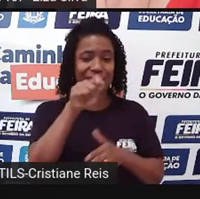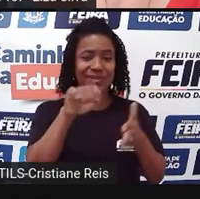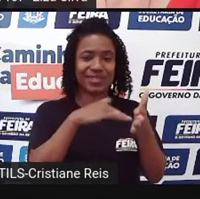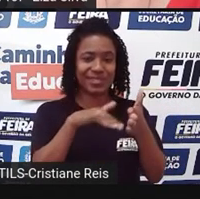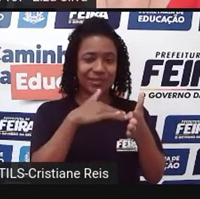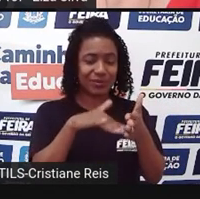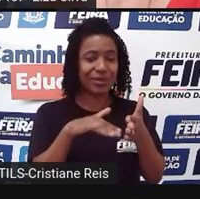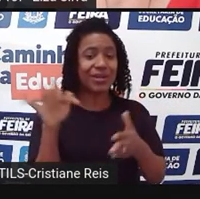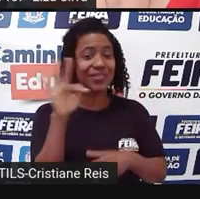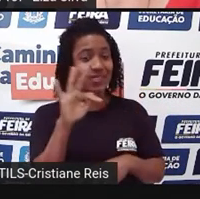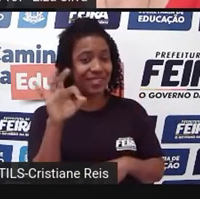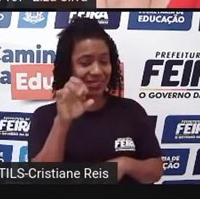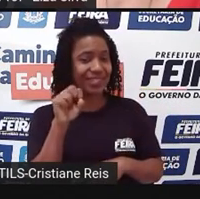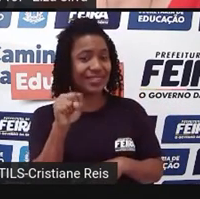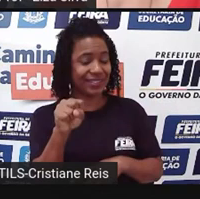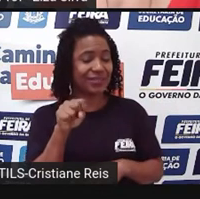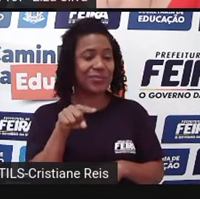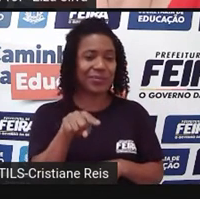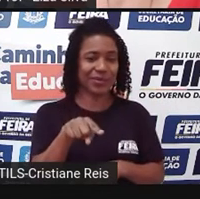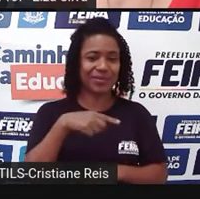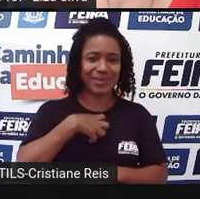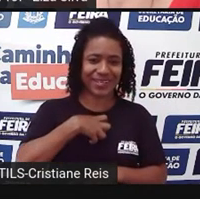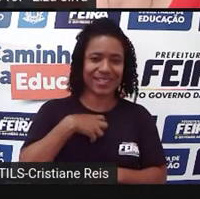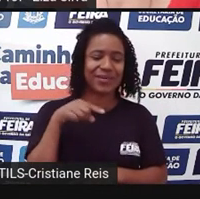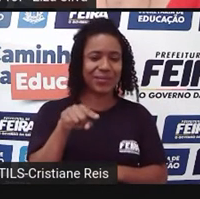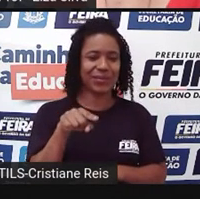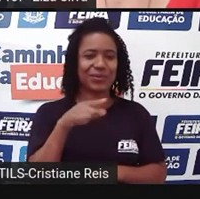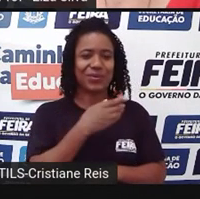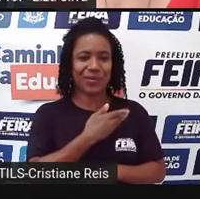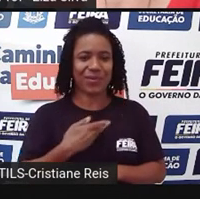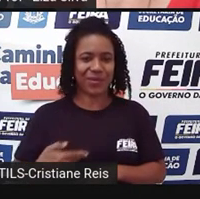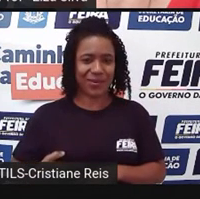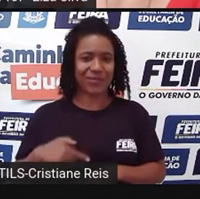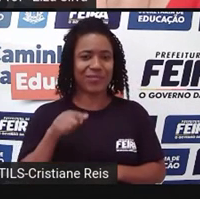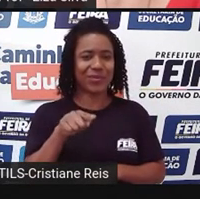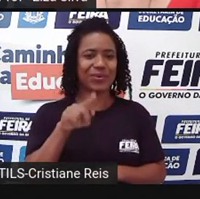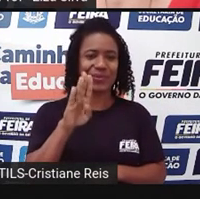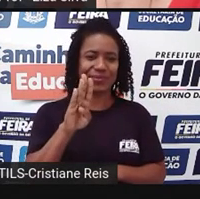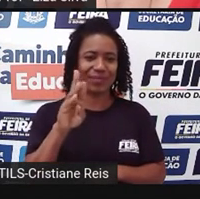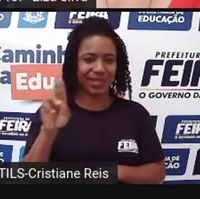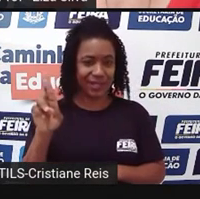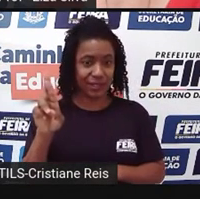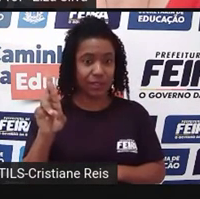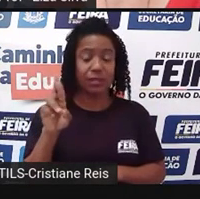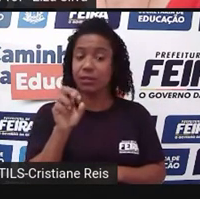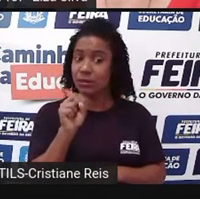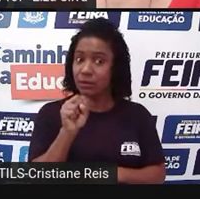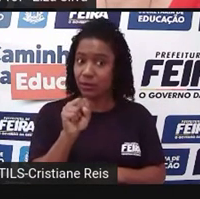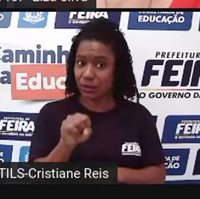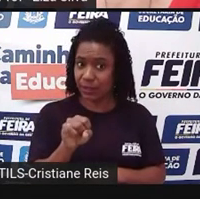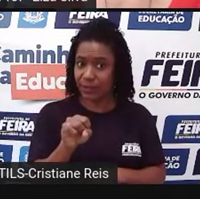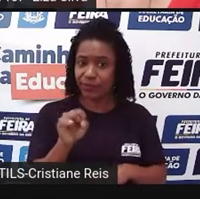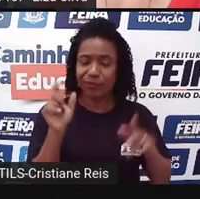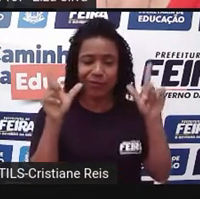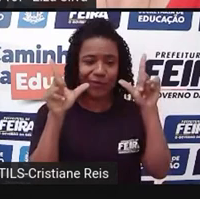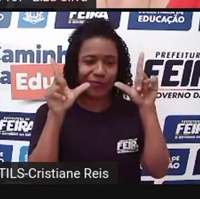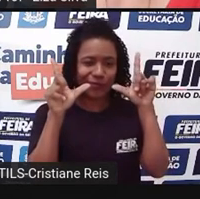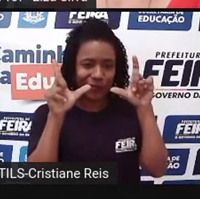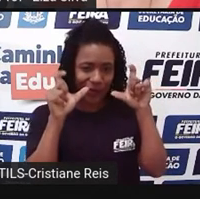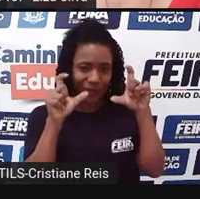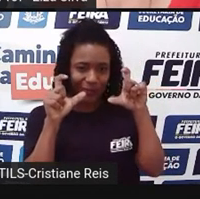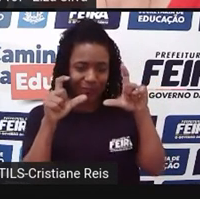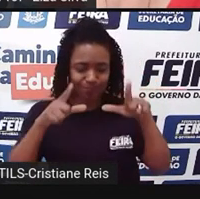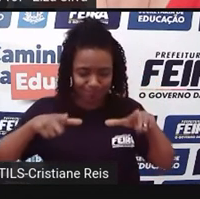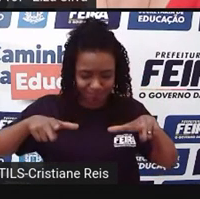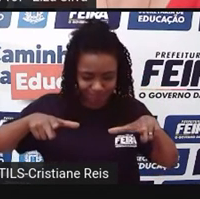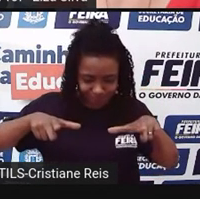finais@Seduc. Feira de Santana. Ba.gov.br se preferir mandar uma foto da